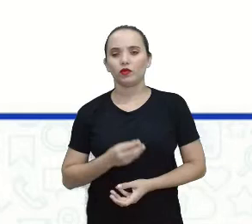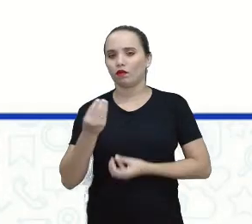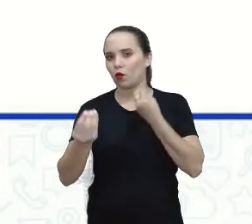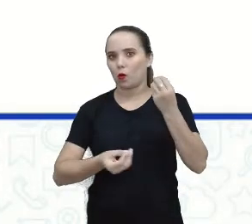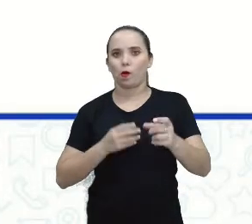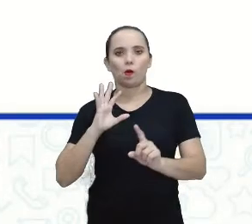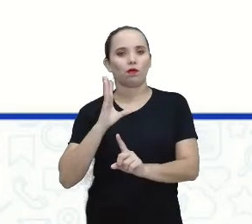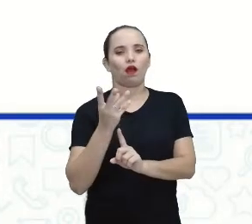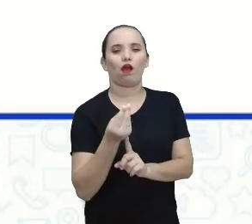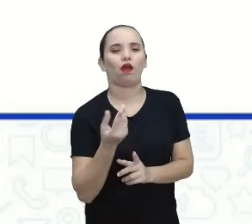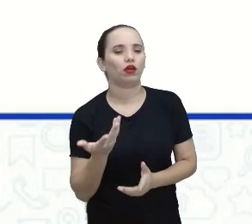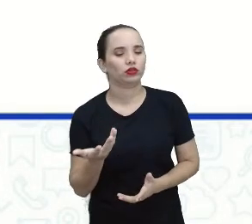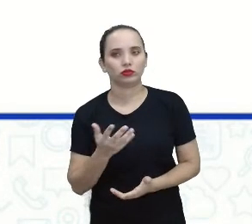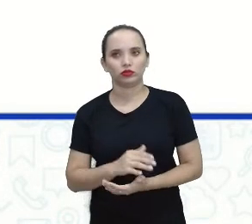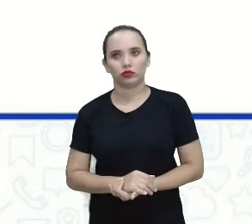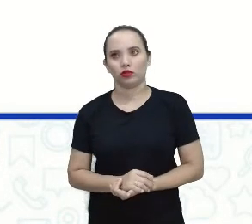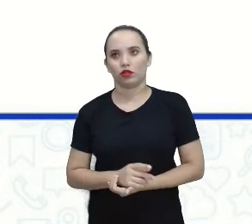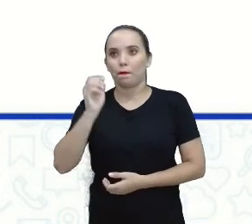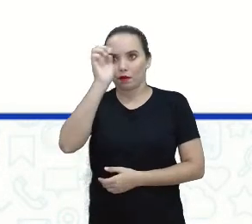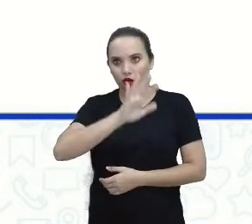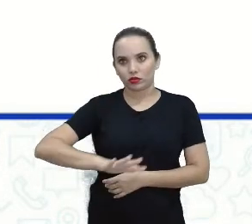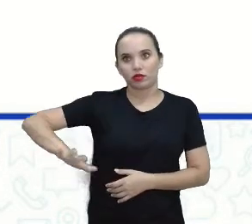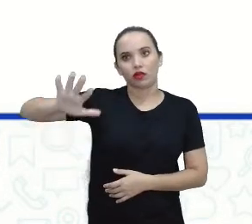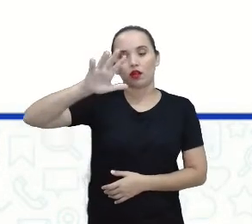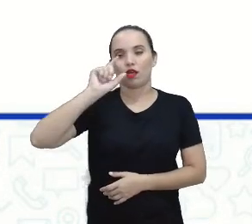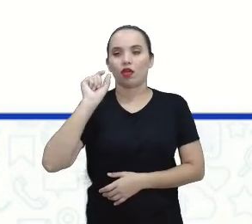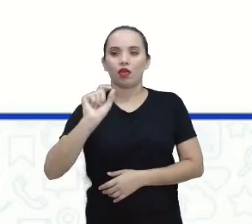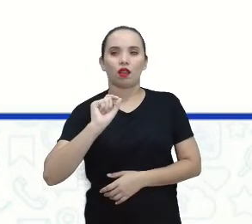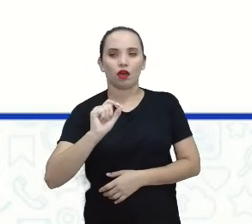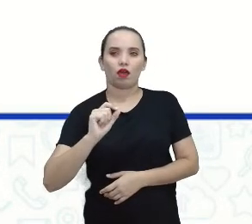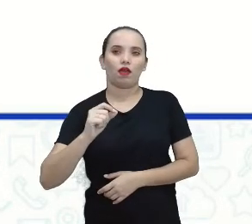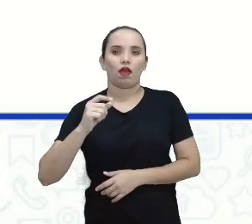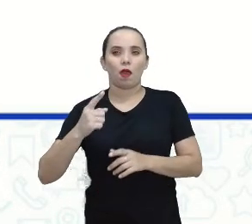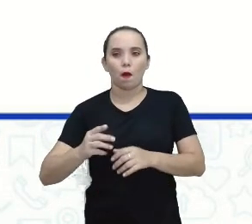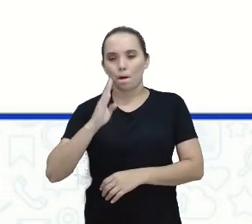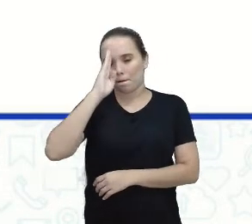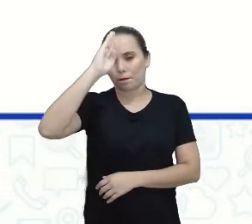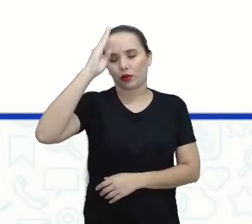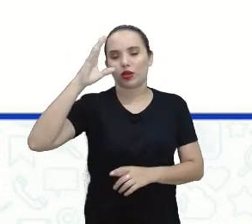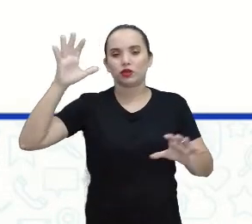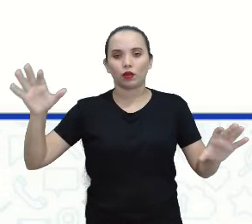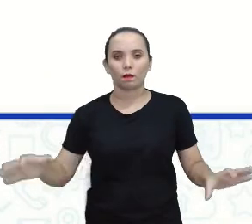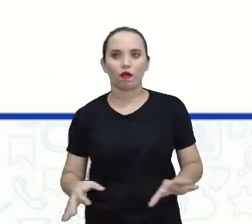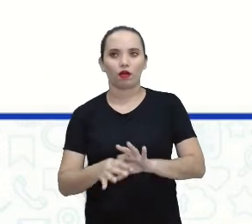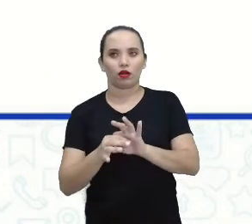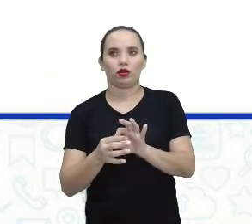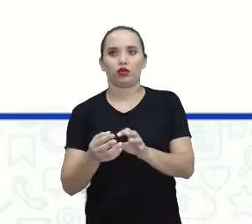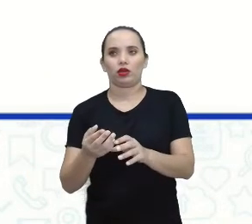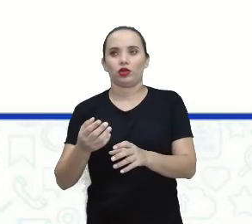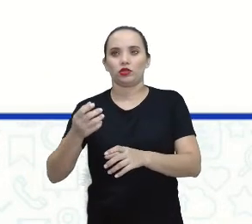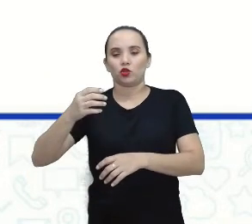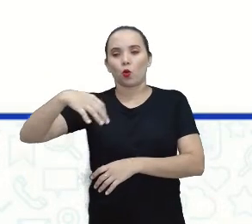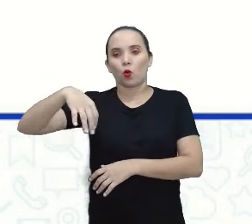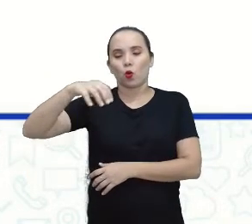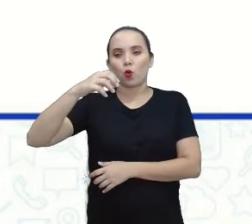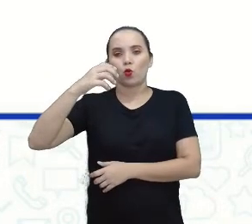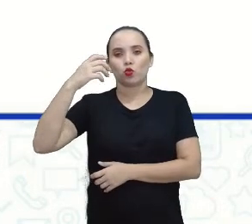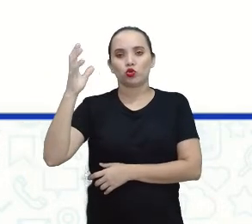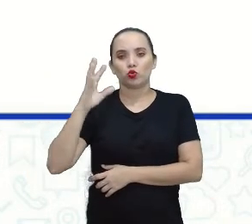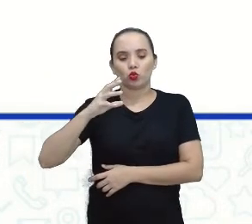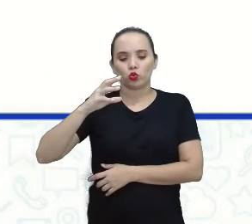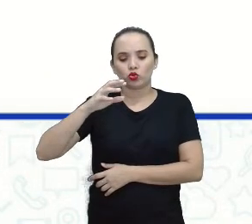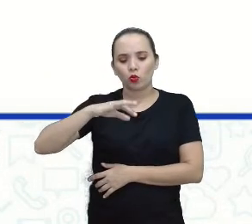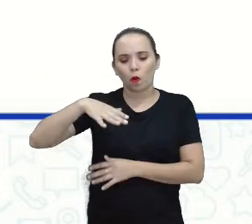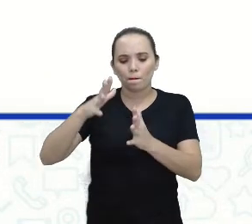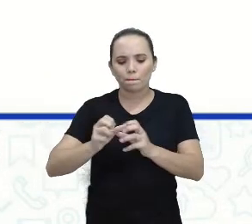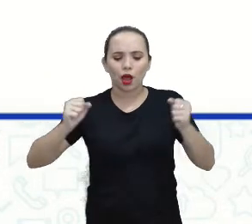armorial? Então, a arte armorial brasileira é aquela que tem como traço comum principal a ligação com o espírito mágico dos folhetos